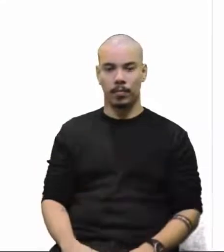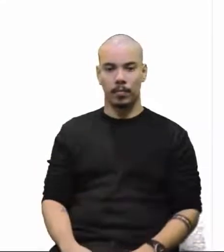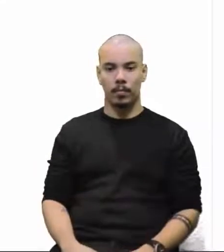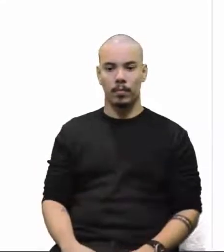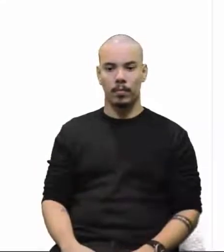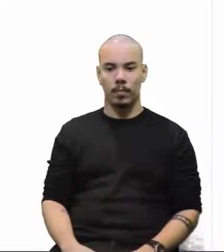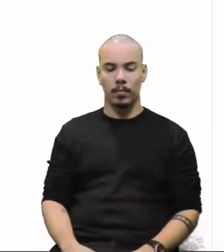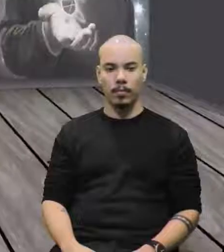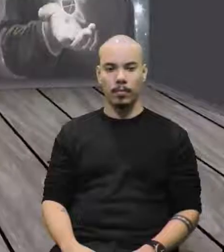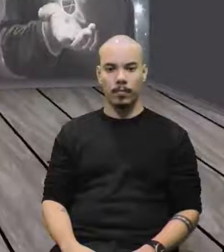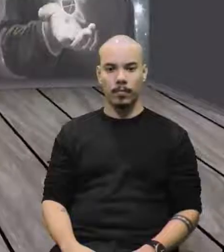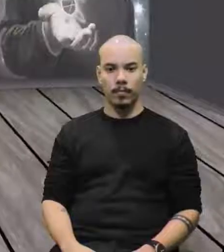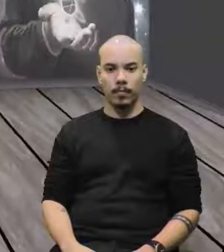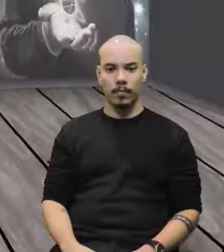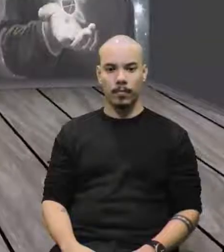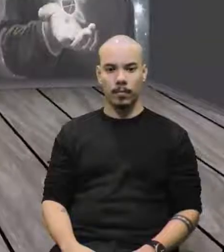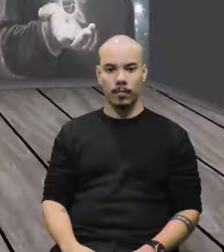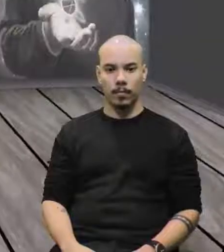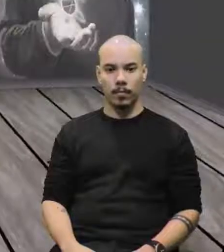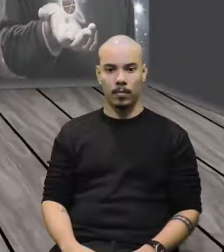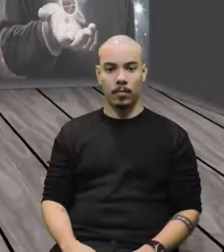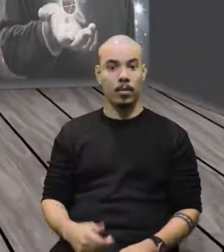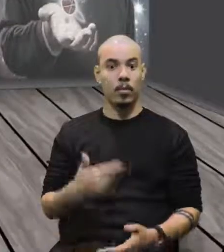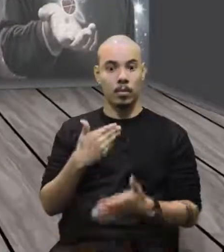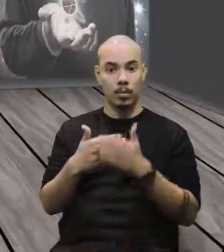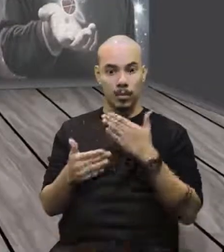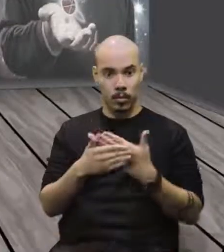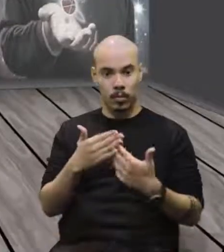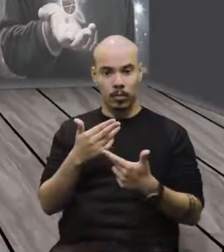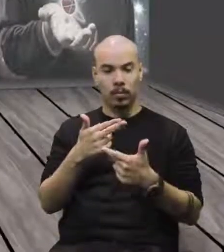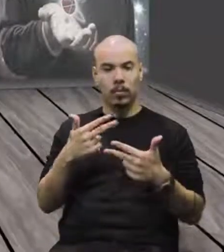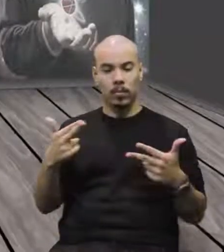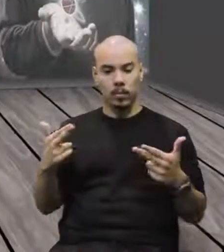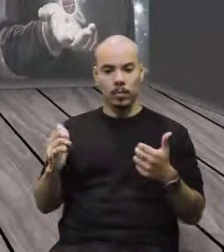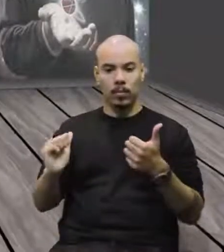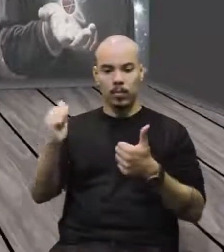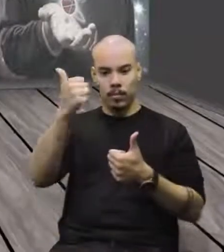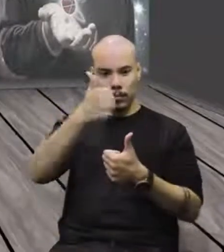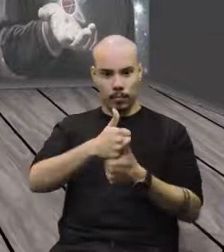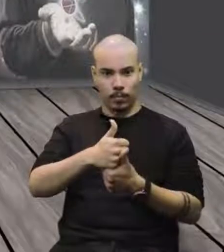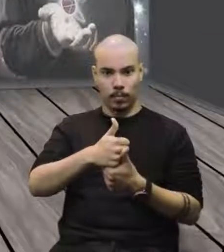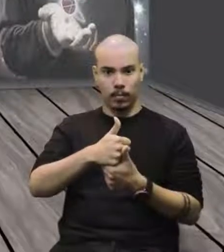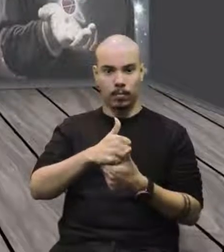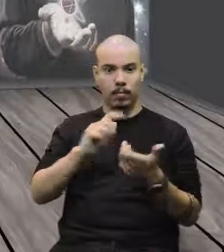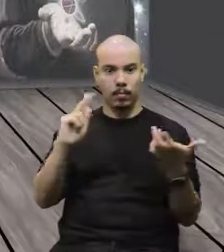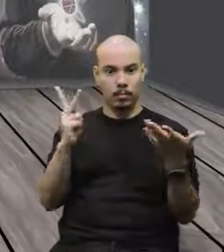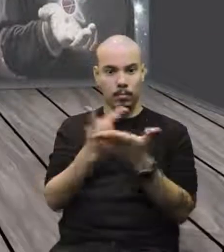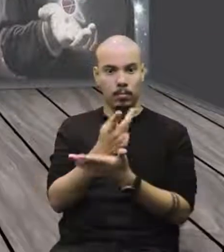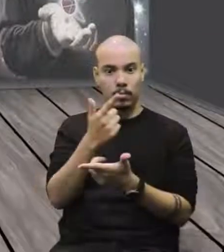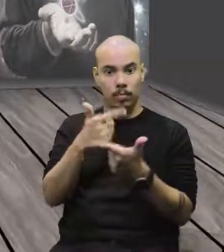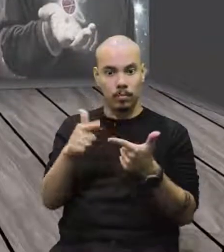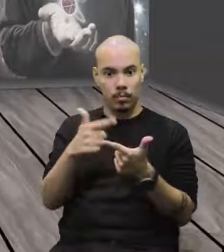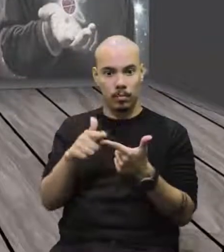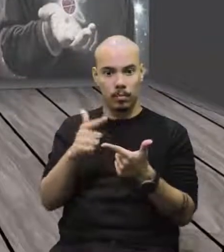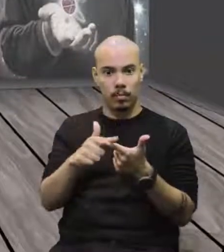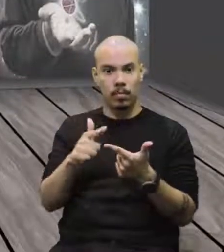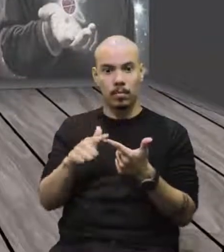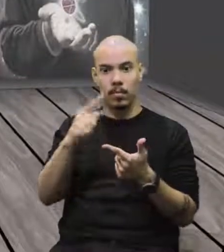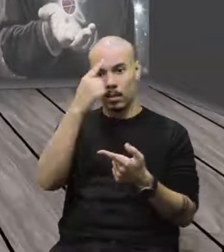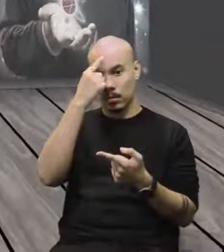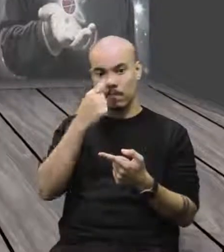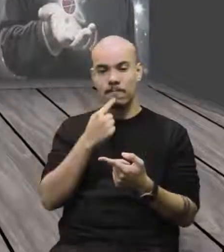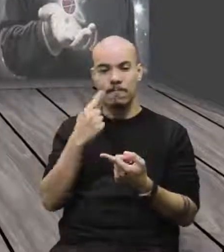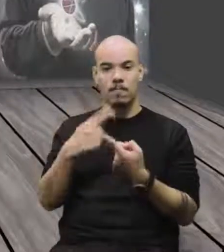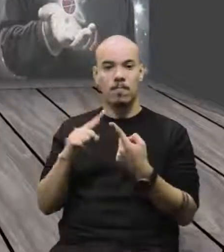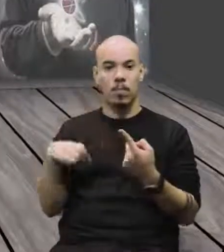pessoal, dá uma olhadinha aí, qualquer coisa, na substituição aí ocorreu um probleminha na imagem, né? Que aí justamente